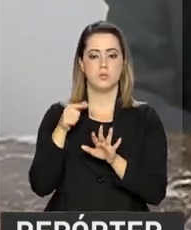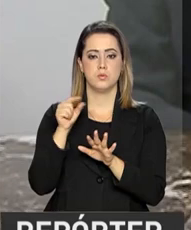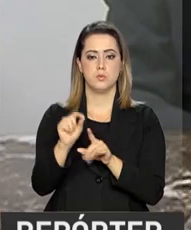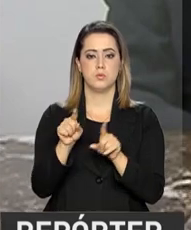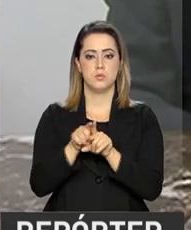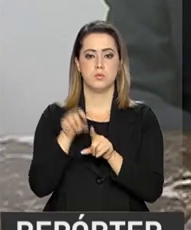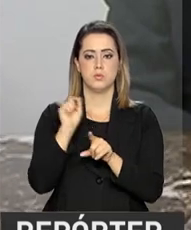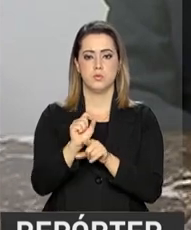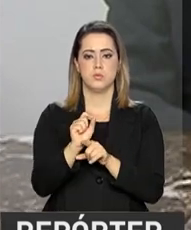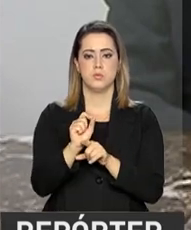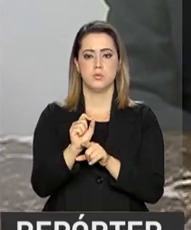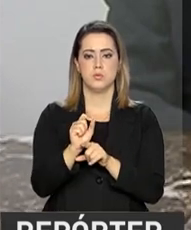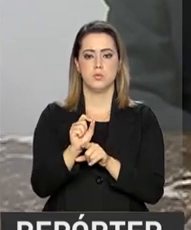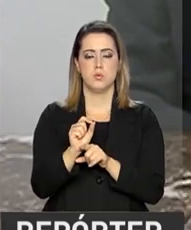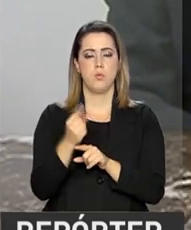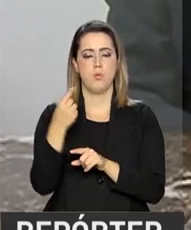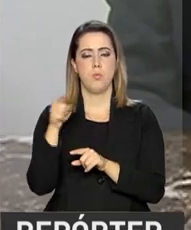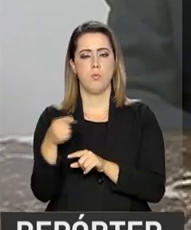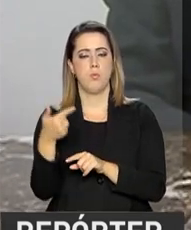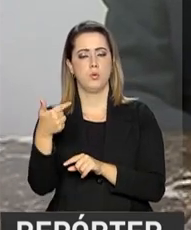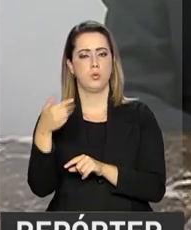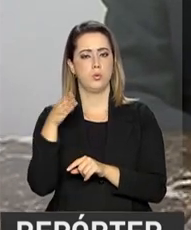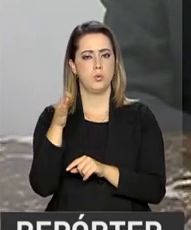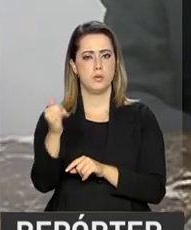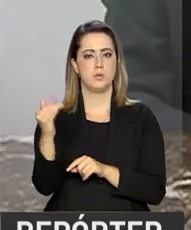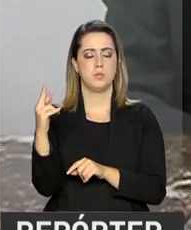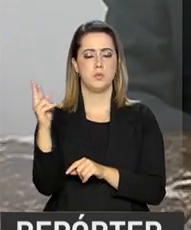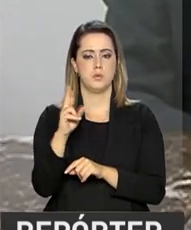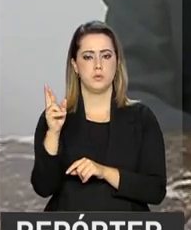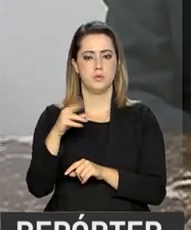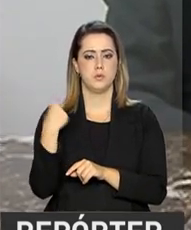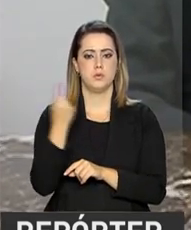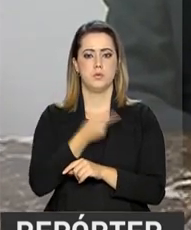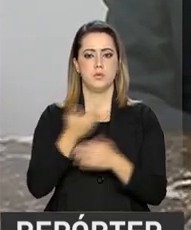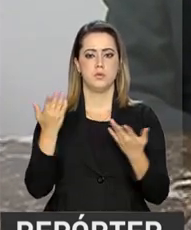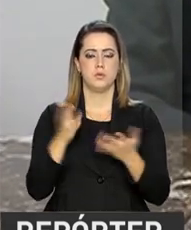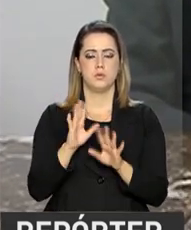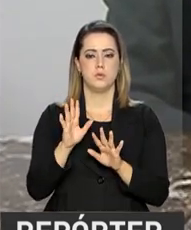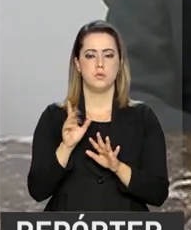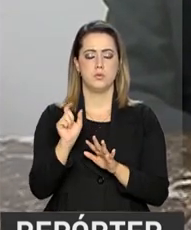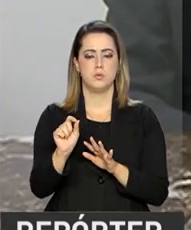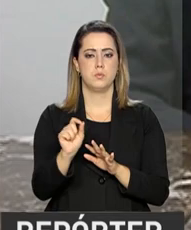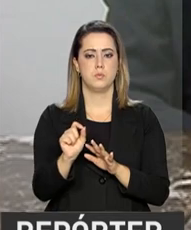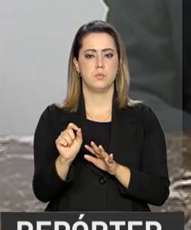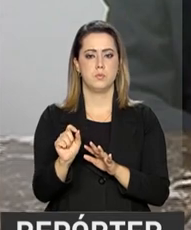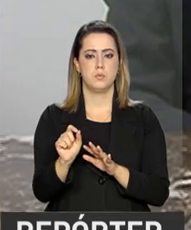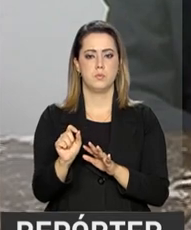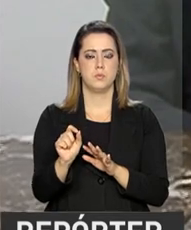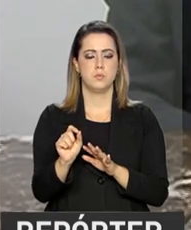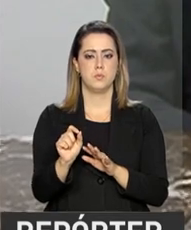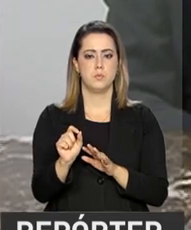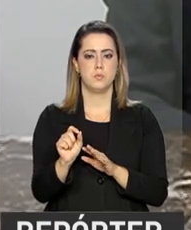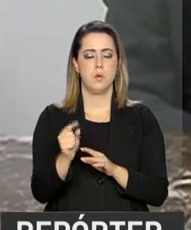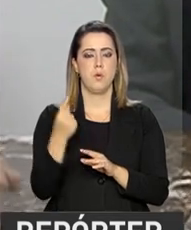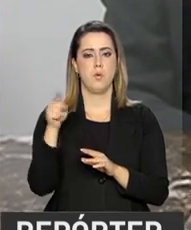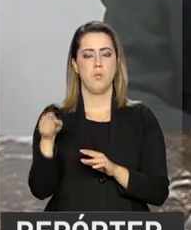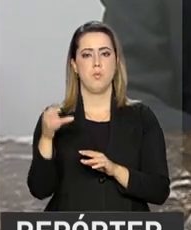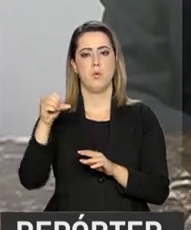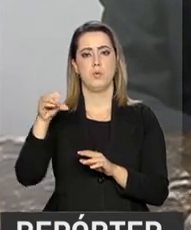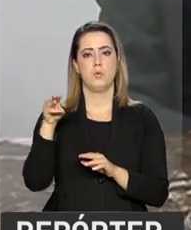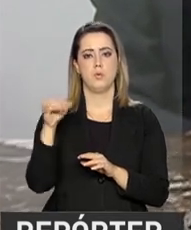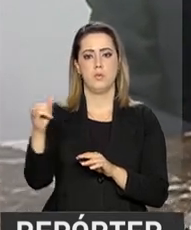Caetano, outros 1,2 bilhões. Sim. E na nossa planta de Joinville, 1,9 bilhões